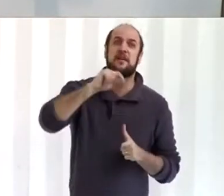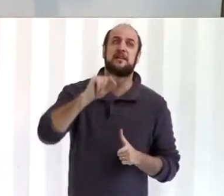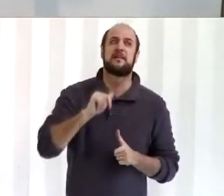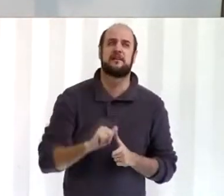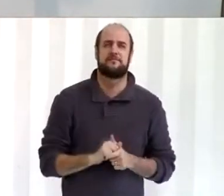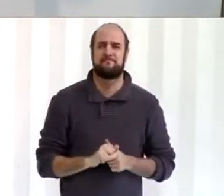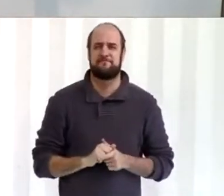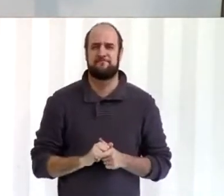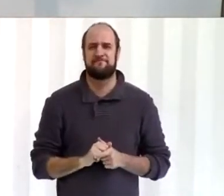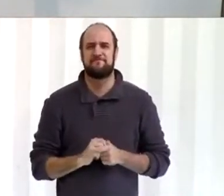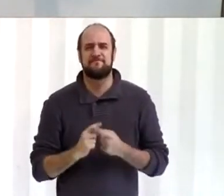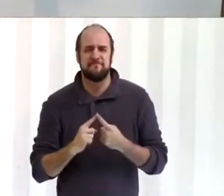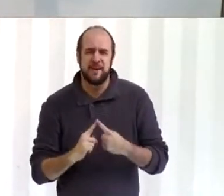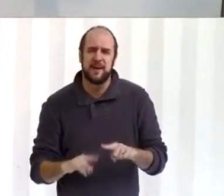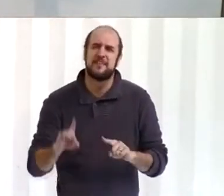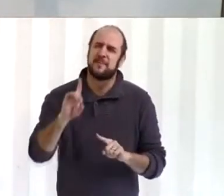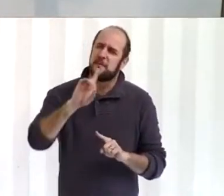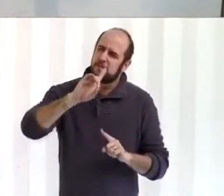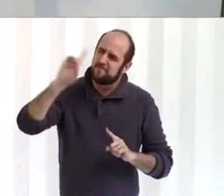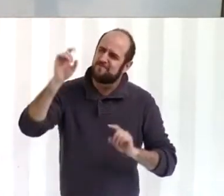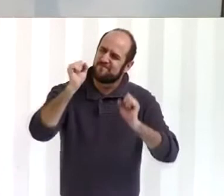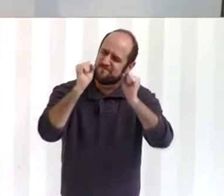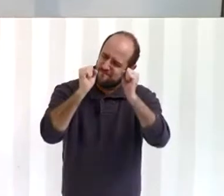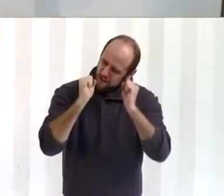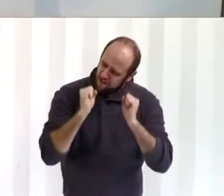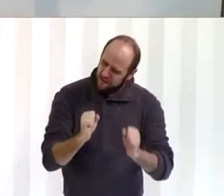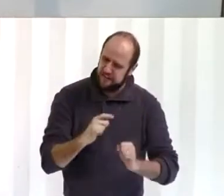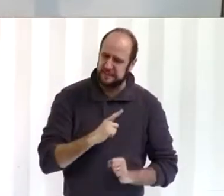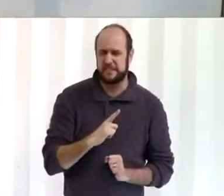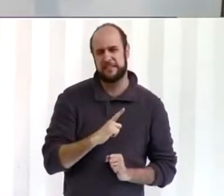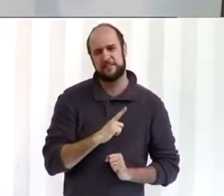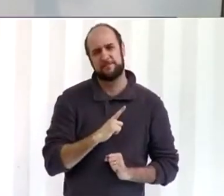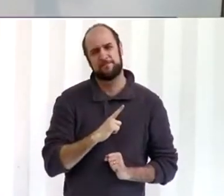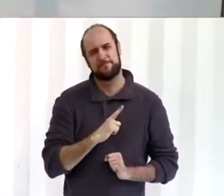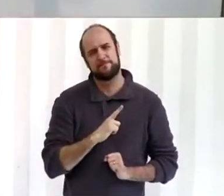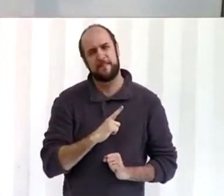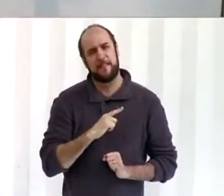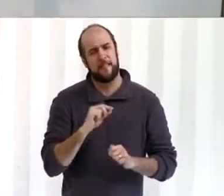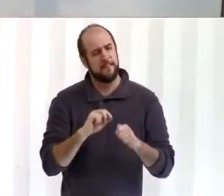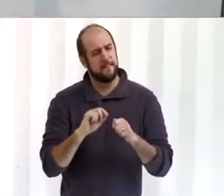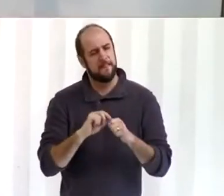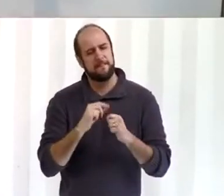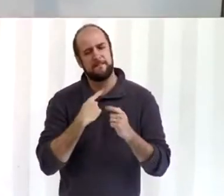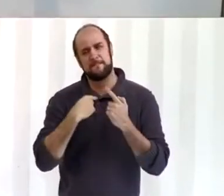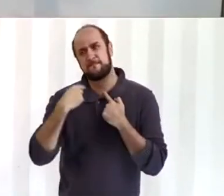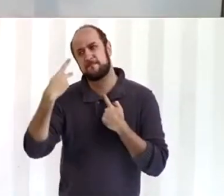Mas Deus tem poder para fazer o que Ele quiser.